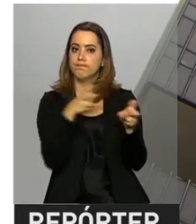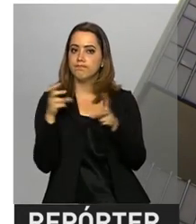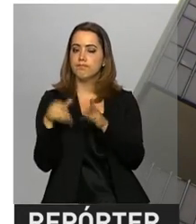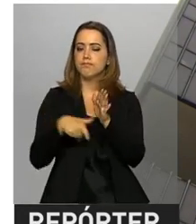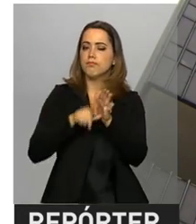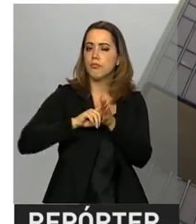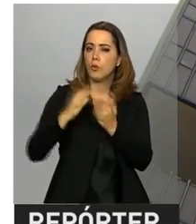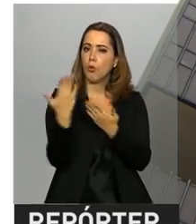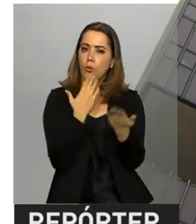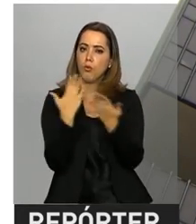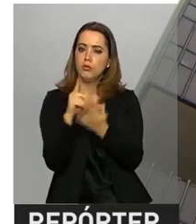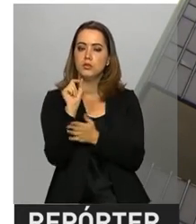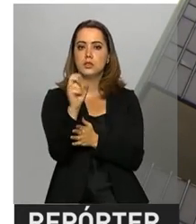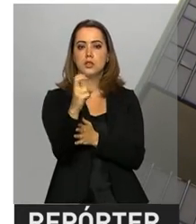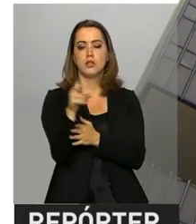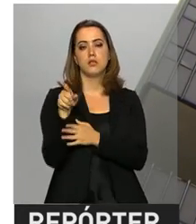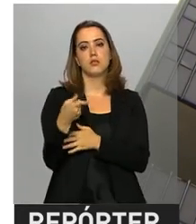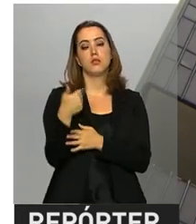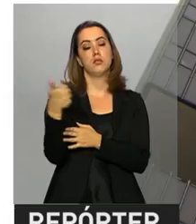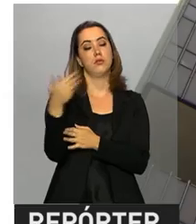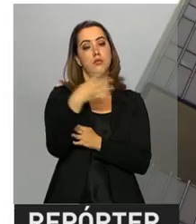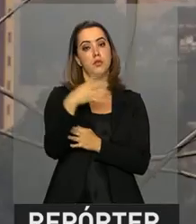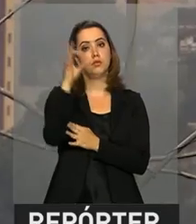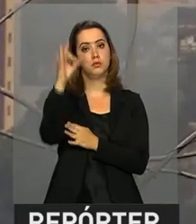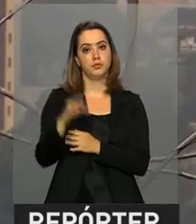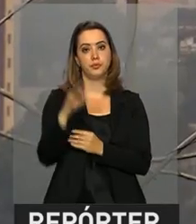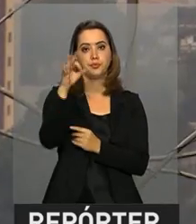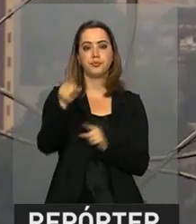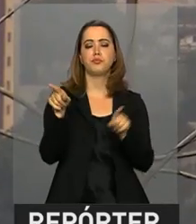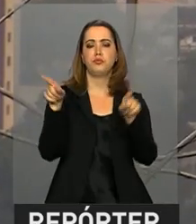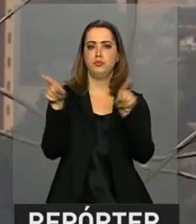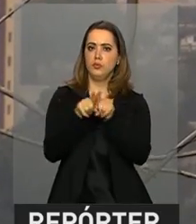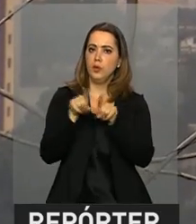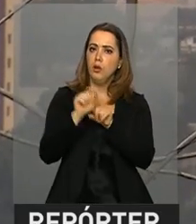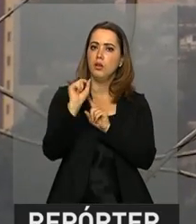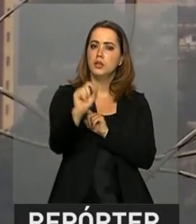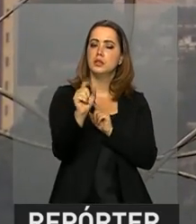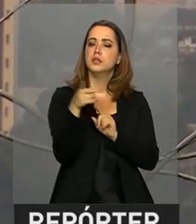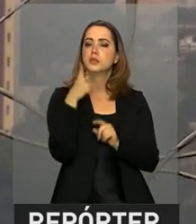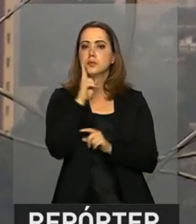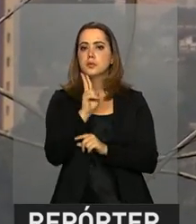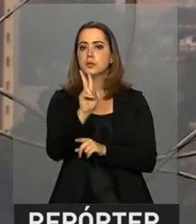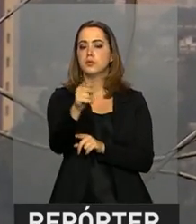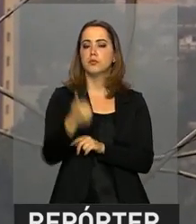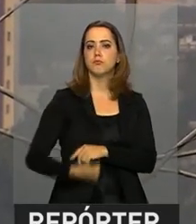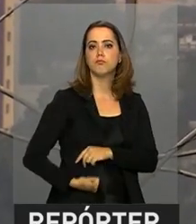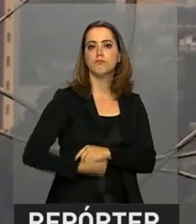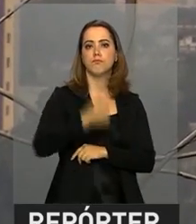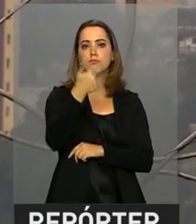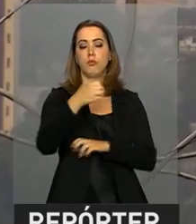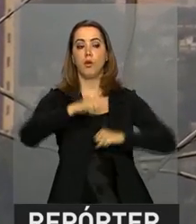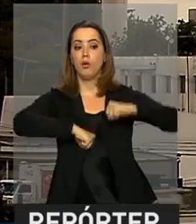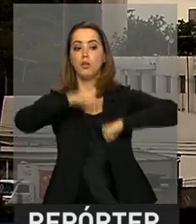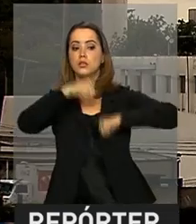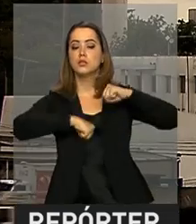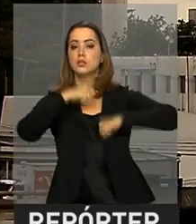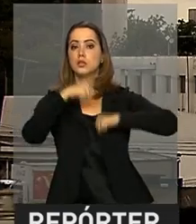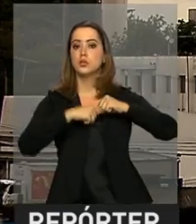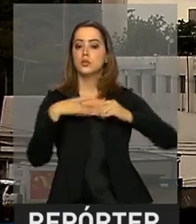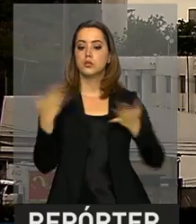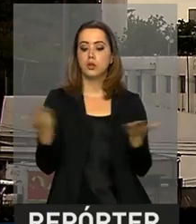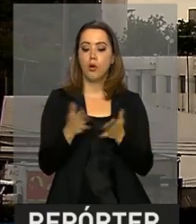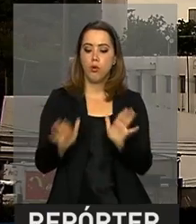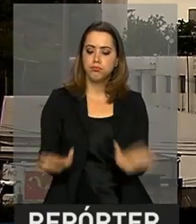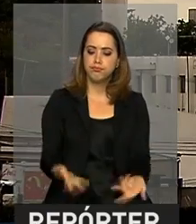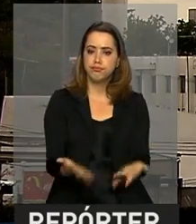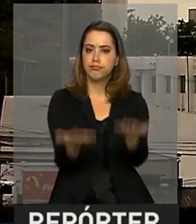anterior, que era de 5,14%. Também foi registrada melhoria nos índices da produção industrial, que